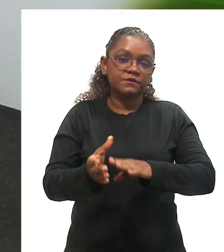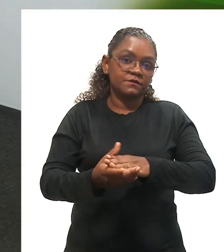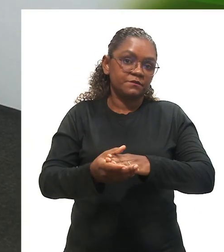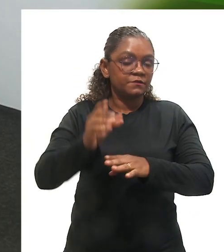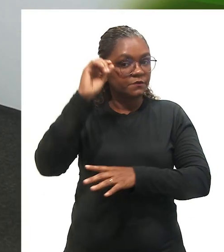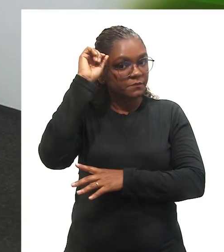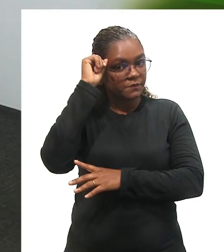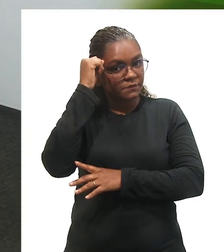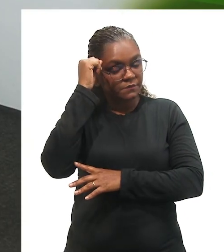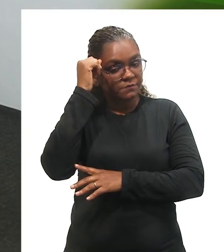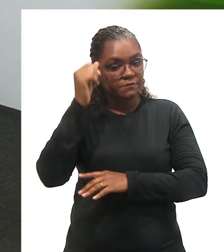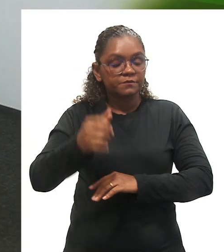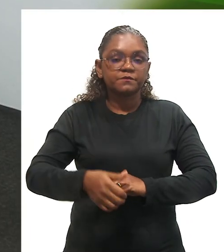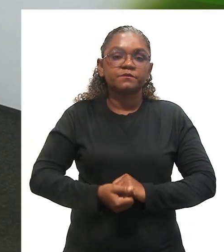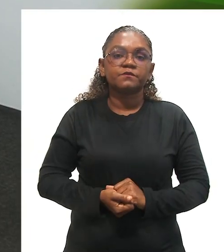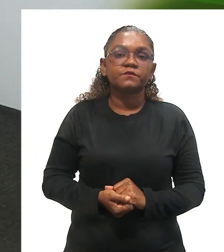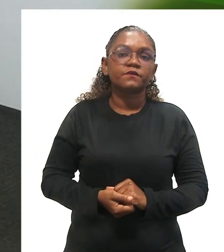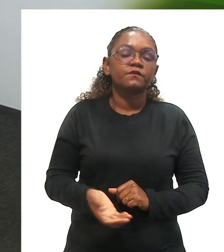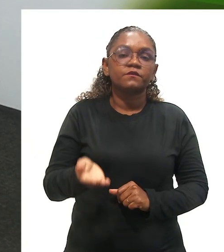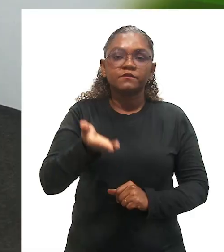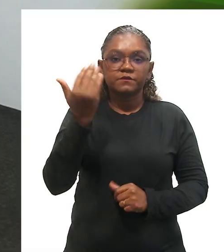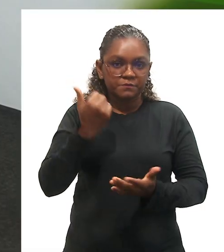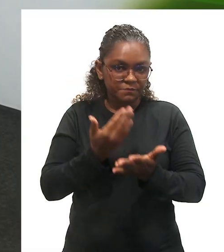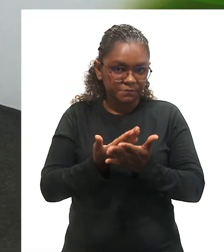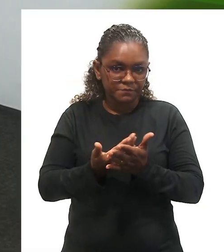sapato preto. Vamos lá para a nossa aula?